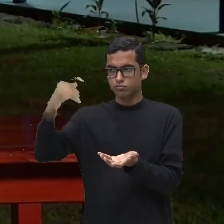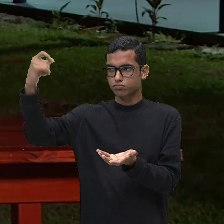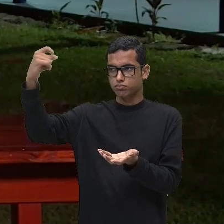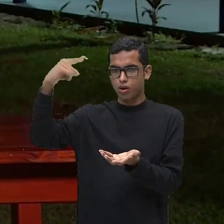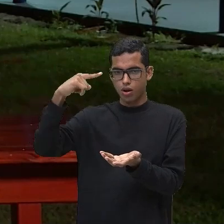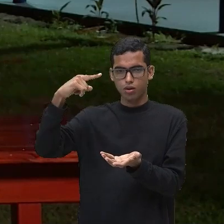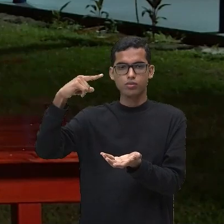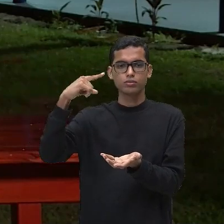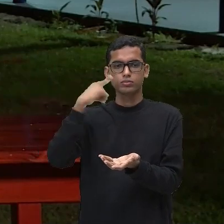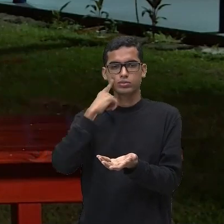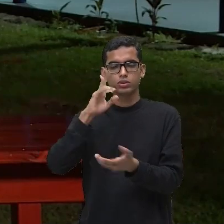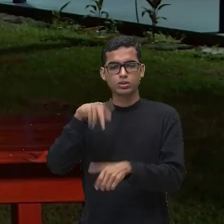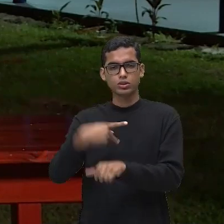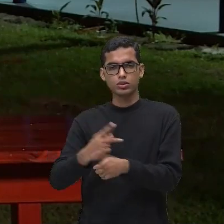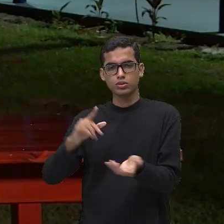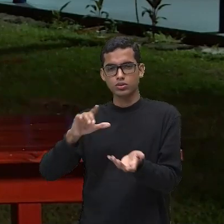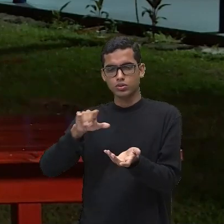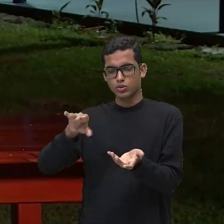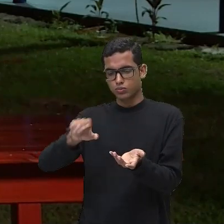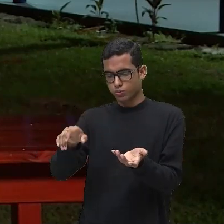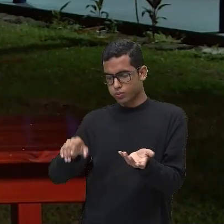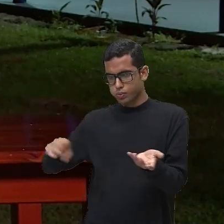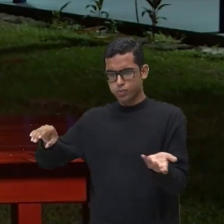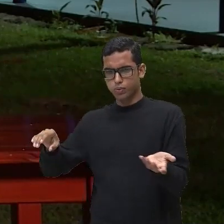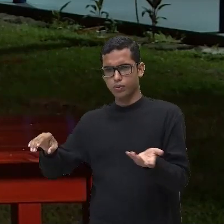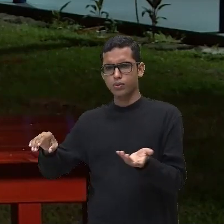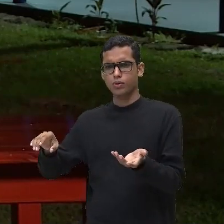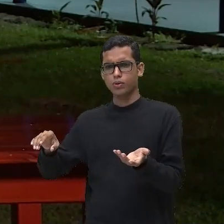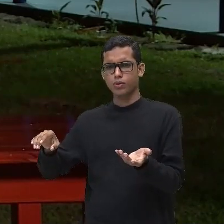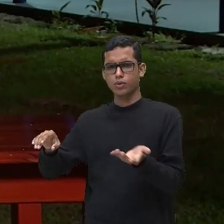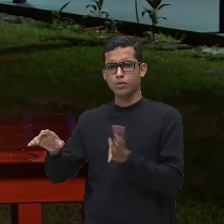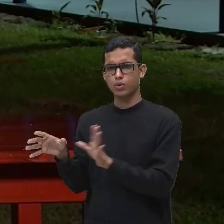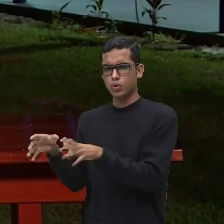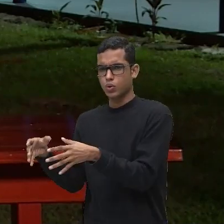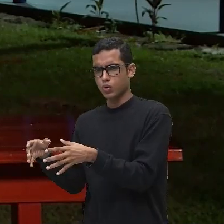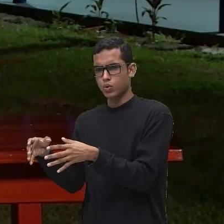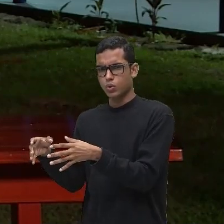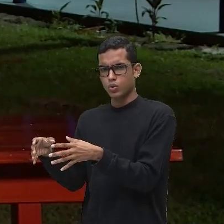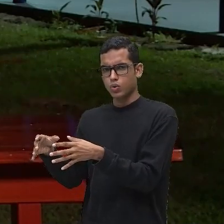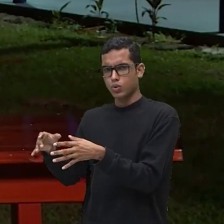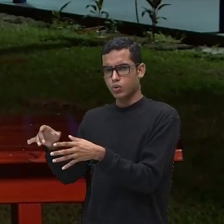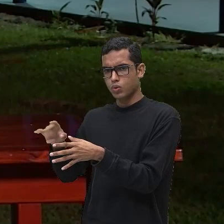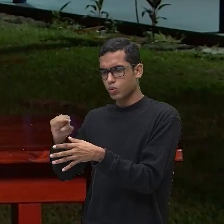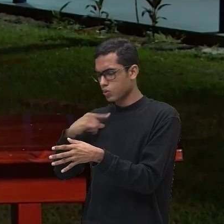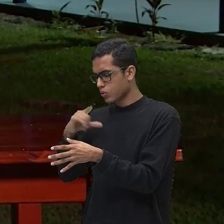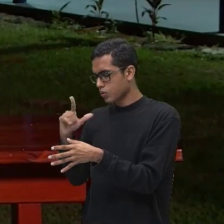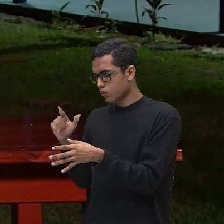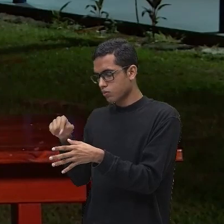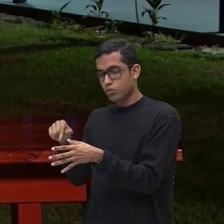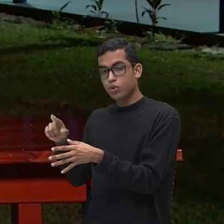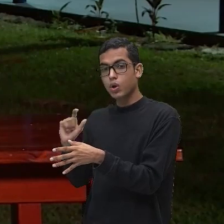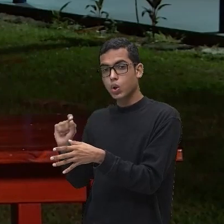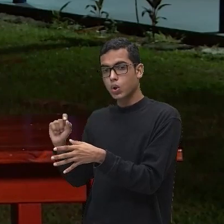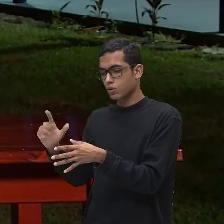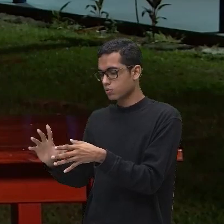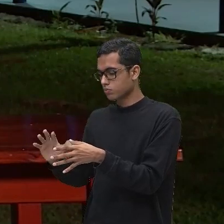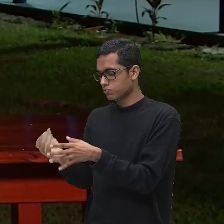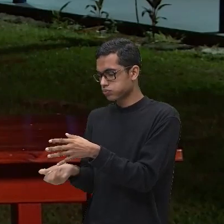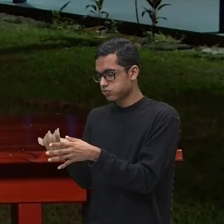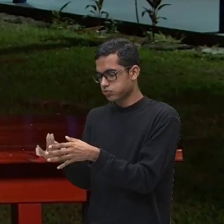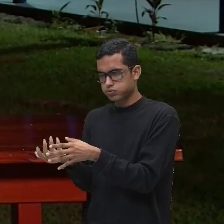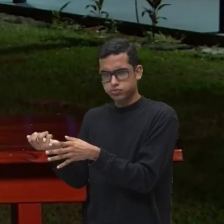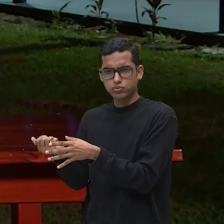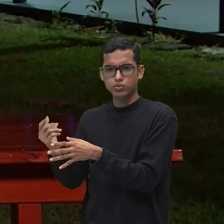para queimar aqui e vocês vão ver, vão ver depois. O gás ele vai vir até aqui a